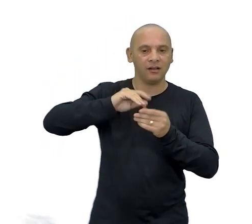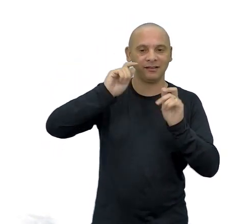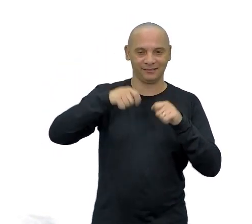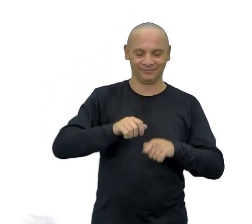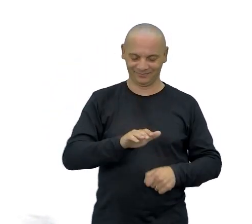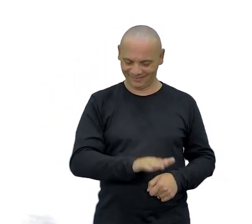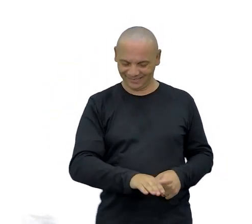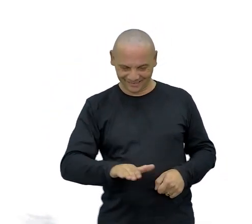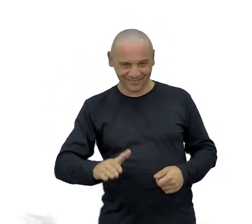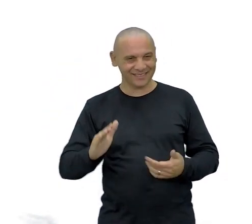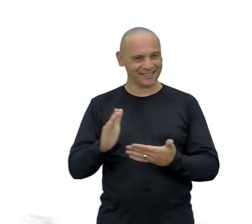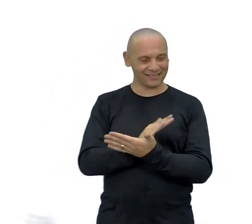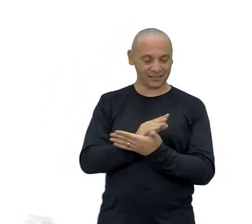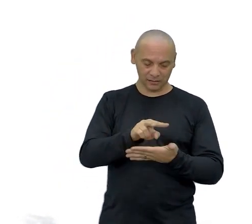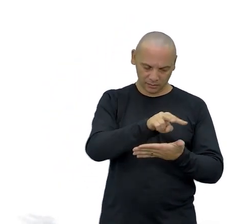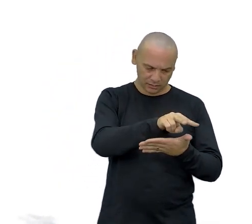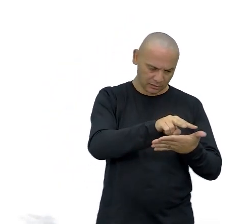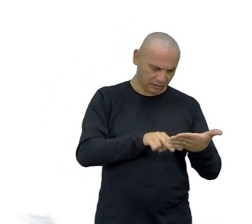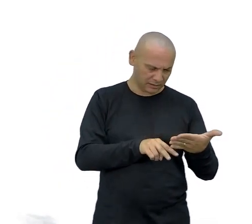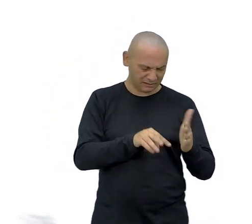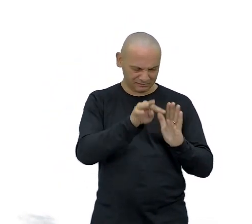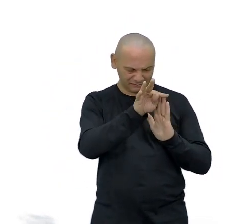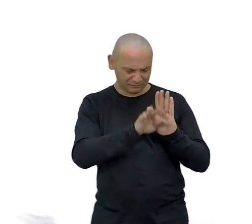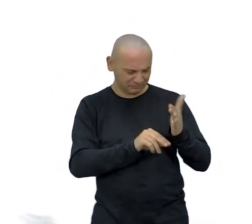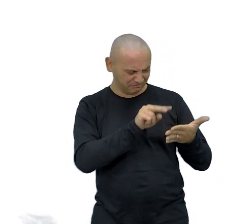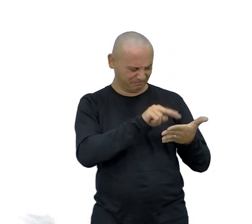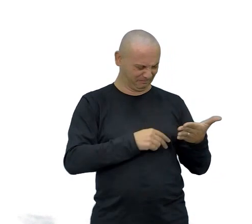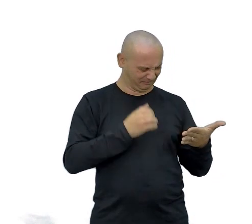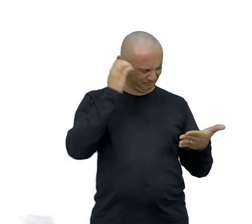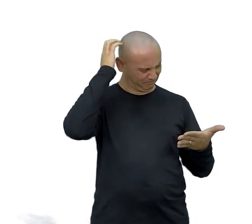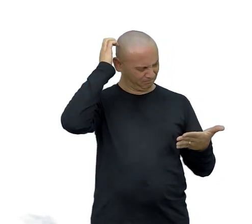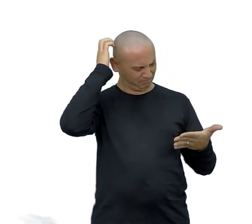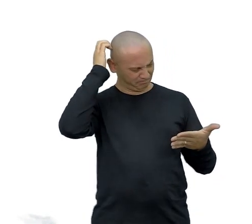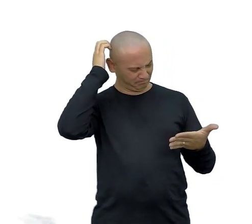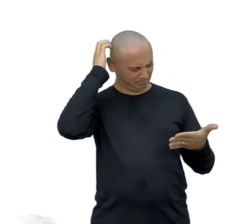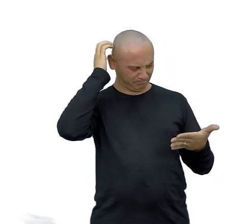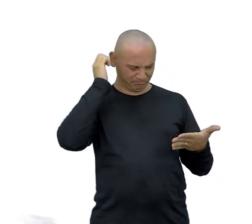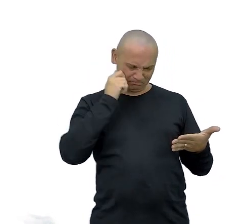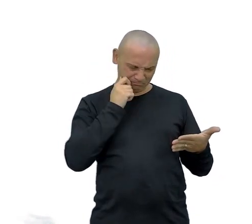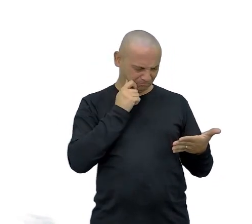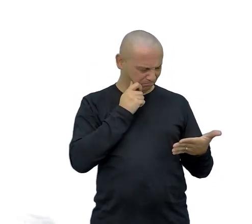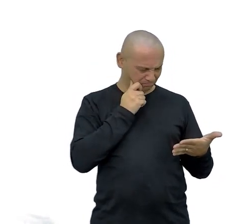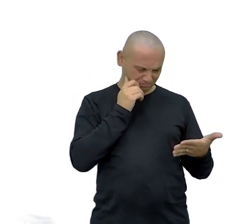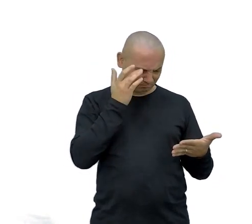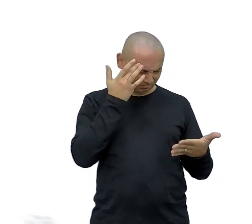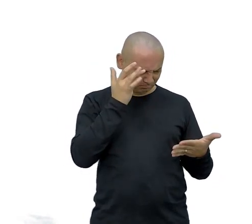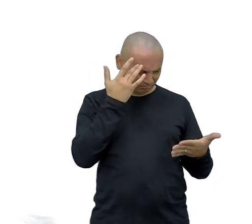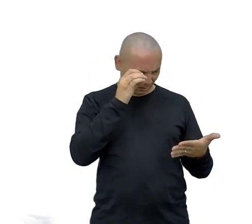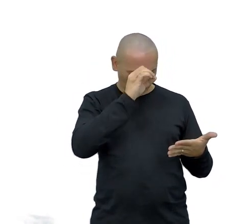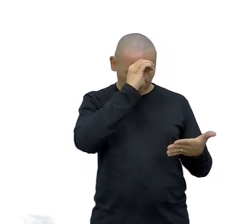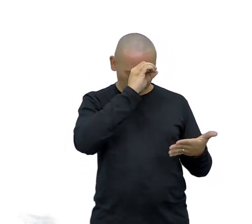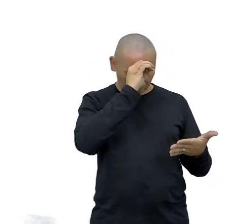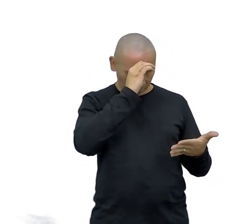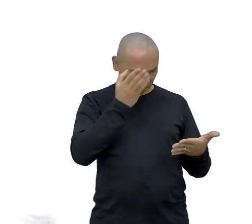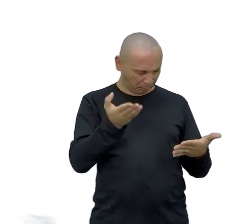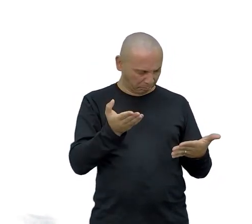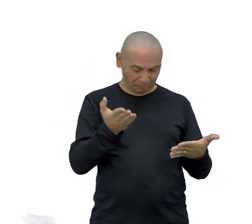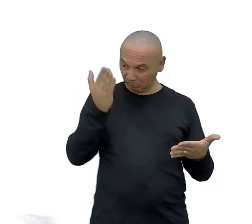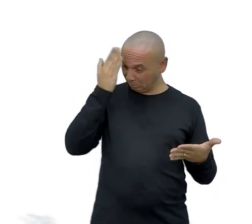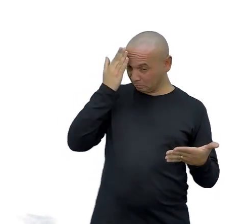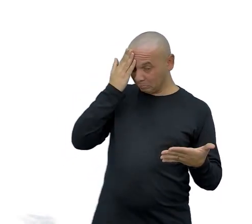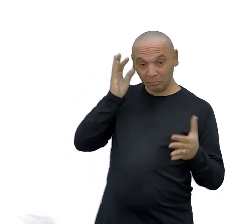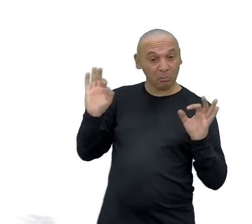se ela talvez lê um texto que ela não entende nada, ela não vai saber o que ela está lendo, ela não vai interpretar, ela não vai entender, ela